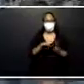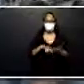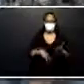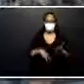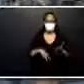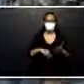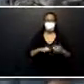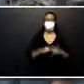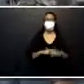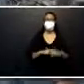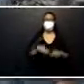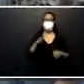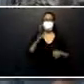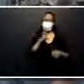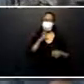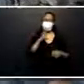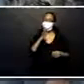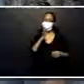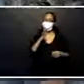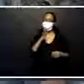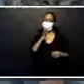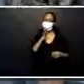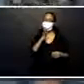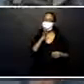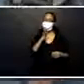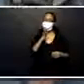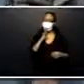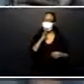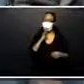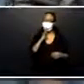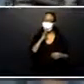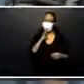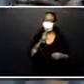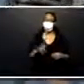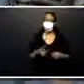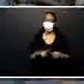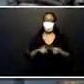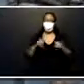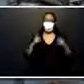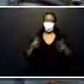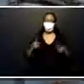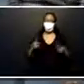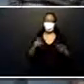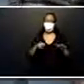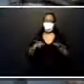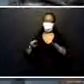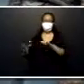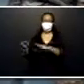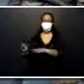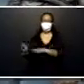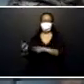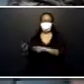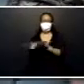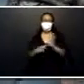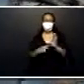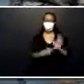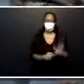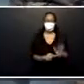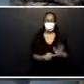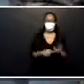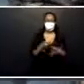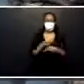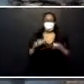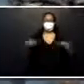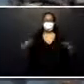Reconheço que é prematuro qualquer juízo, mas estas semanas já nos revelaram fatos e